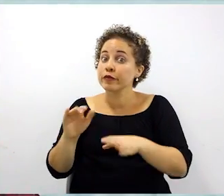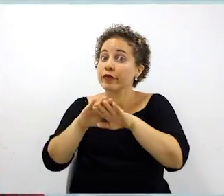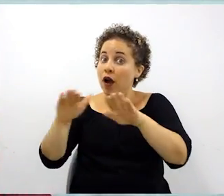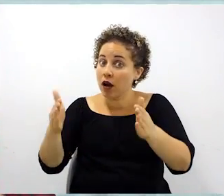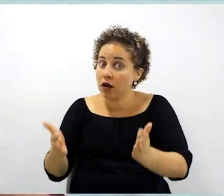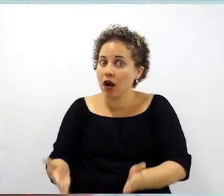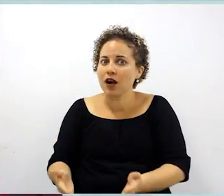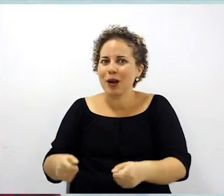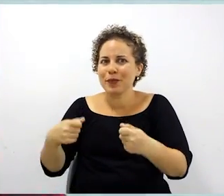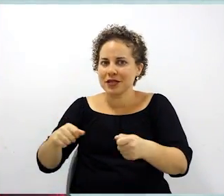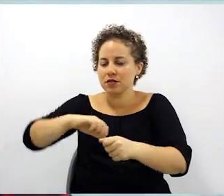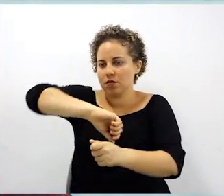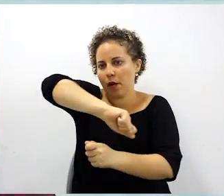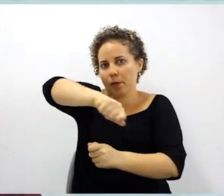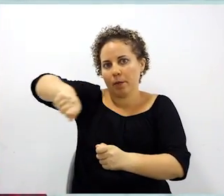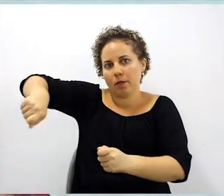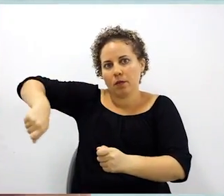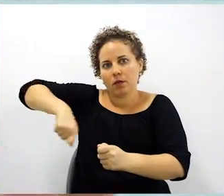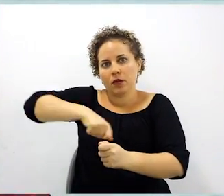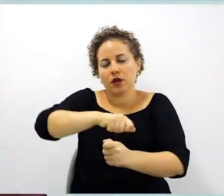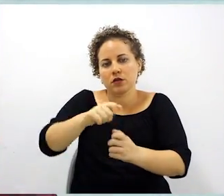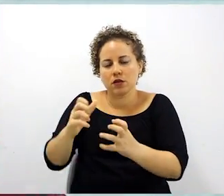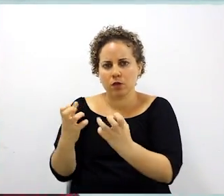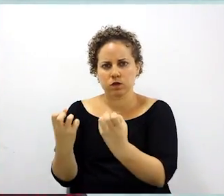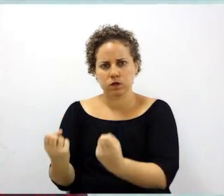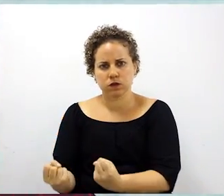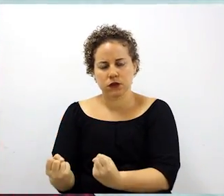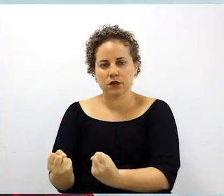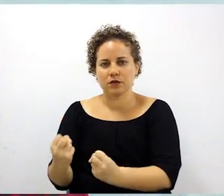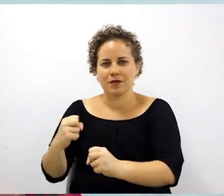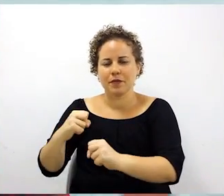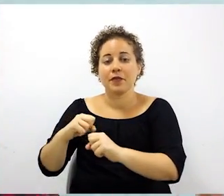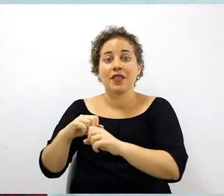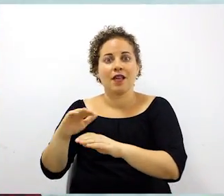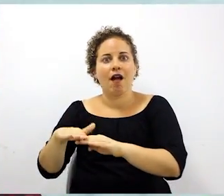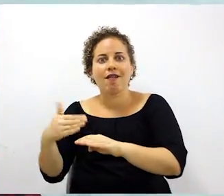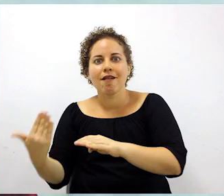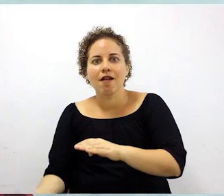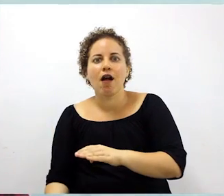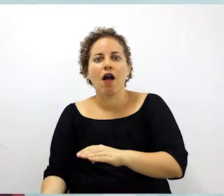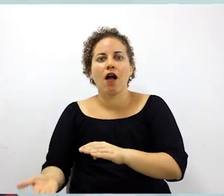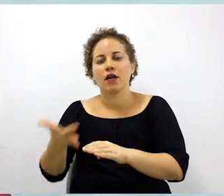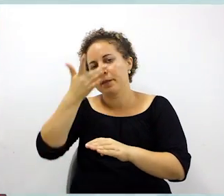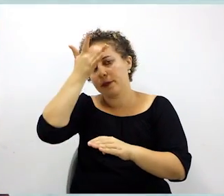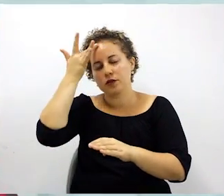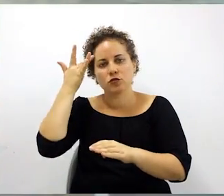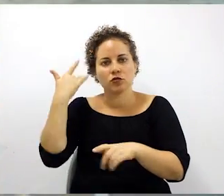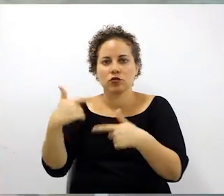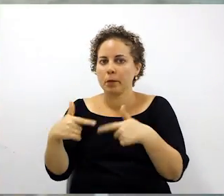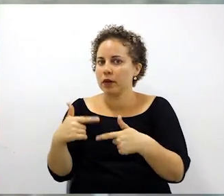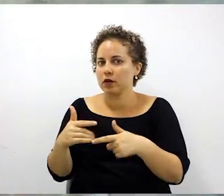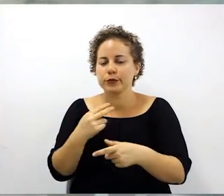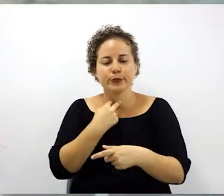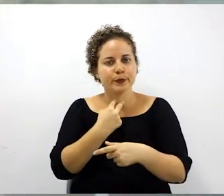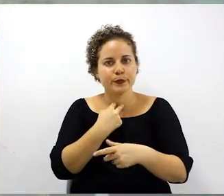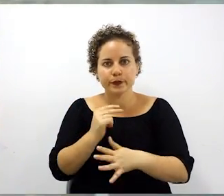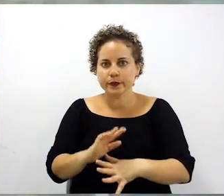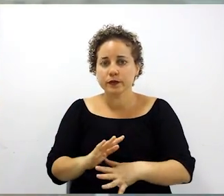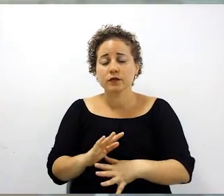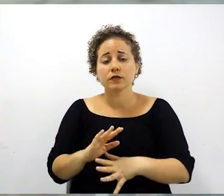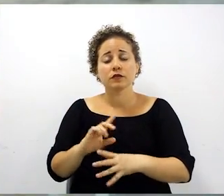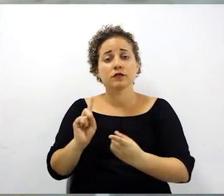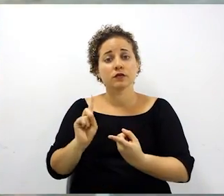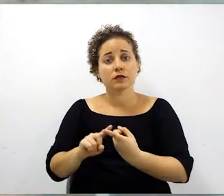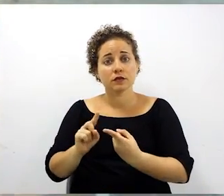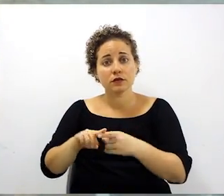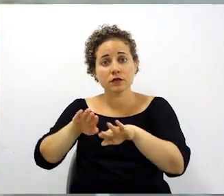estar totalmente presa, não é? E devidamente presa para que não venha a cair sobre esses trabalhadores. No convés